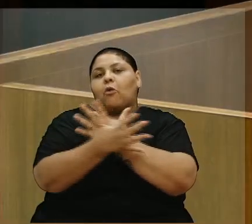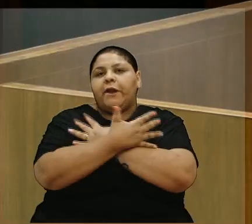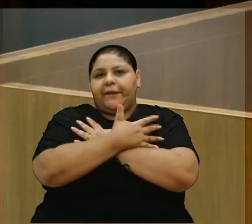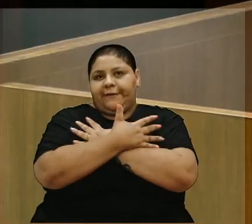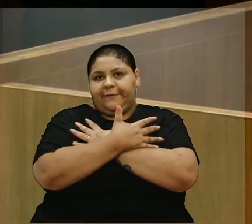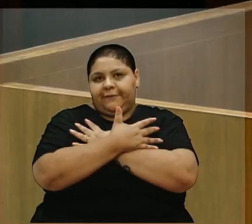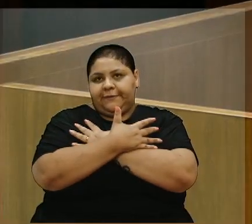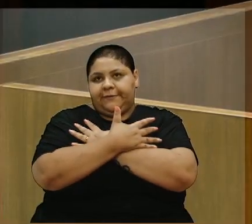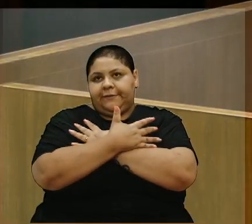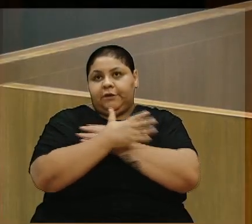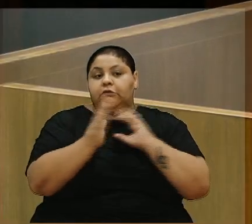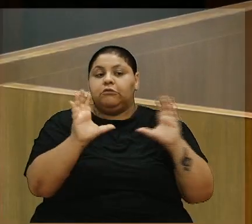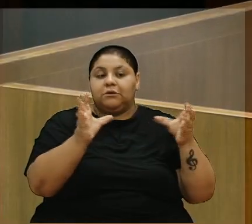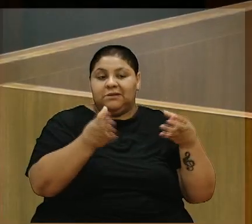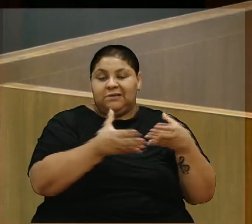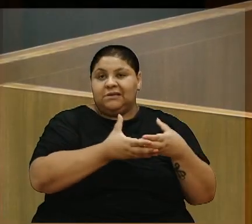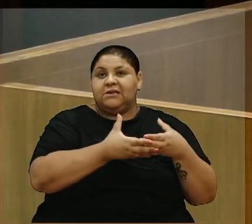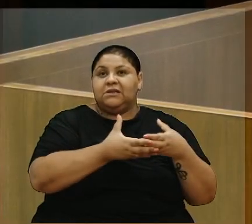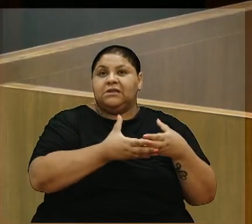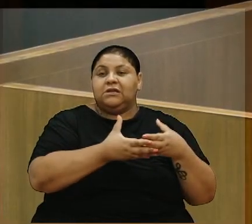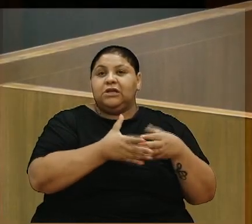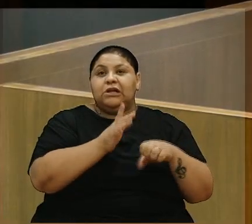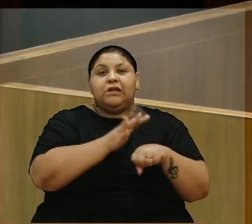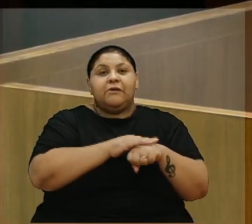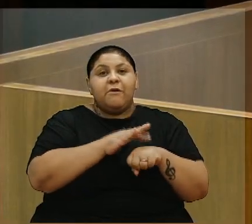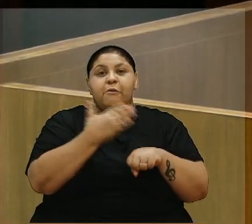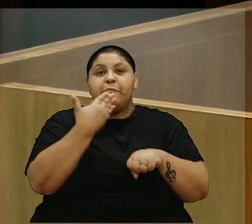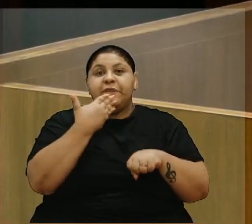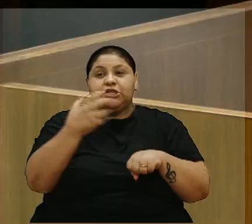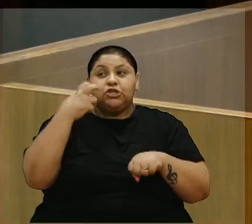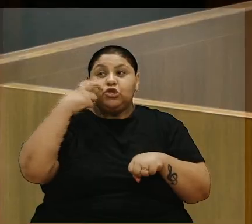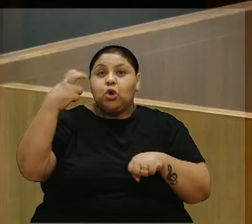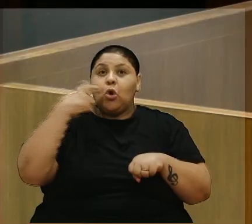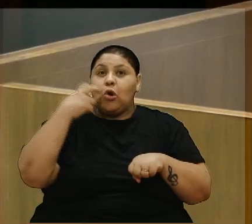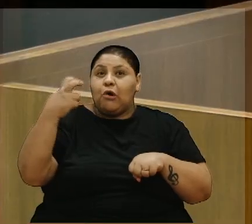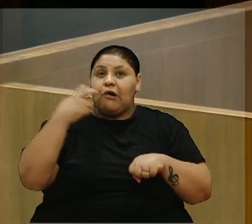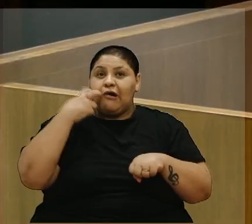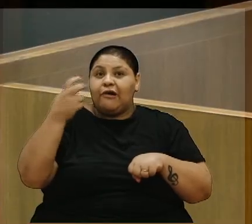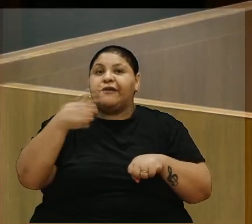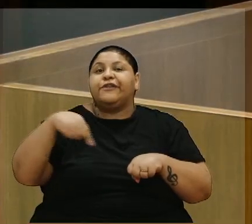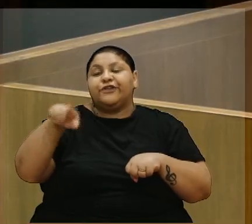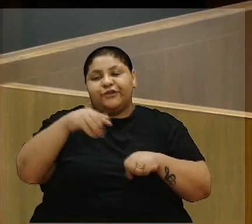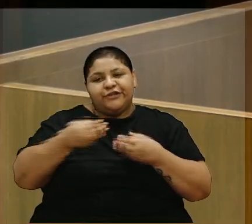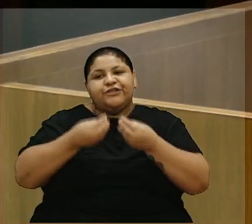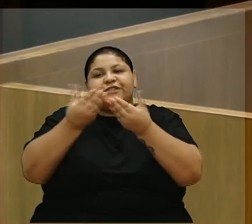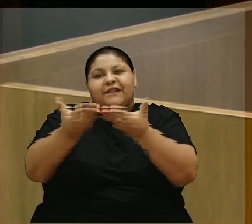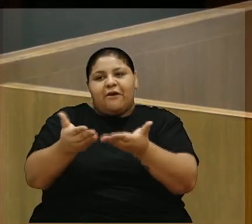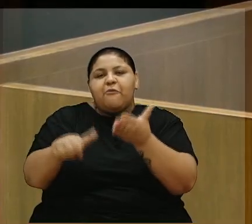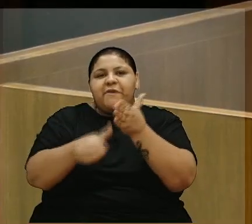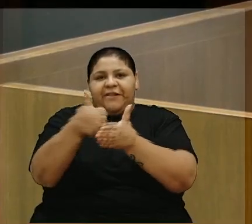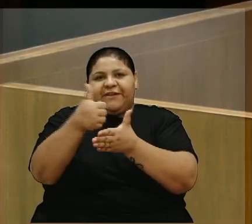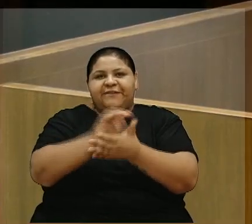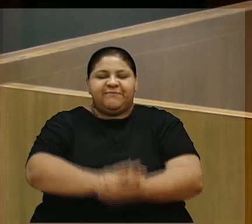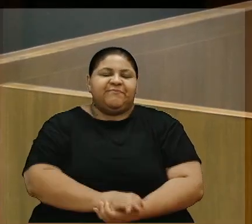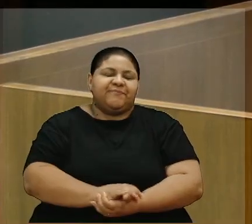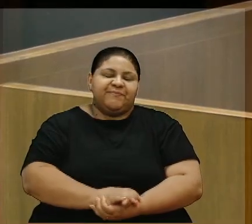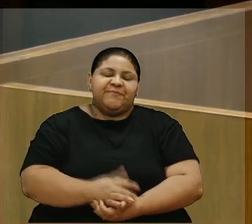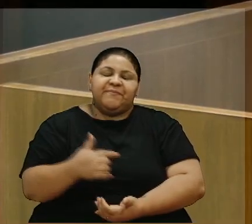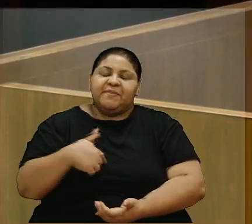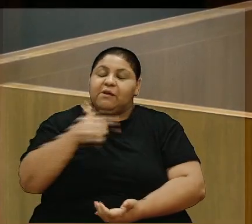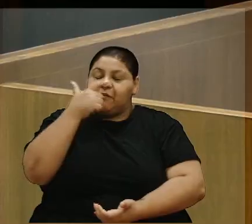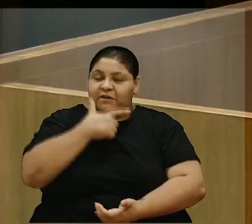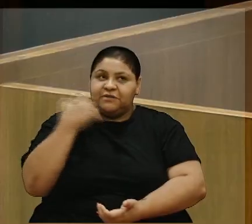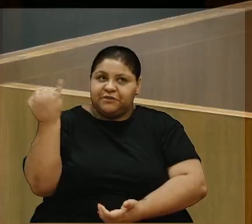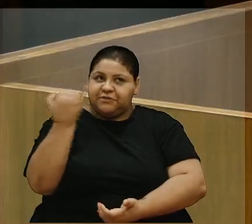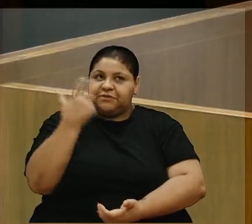É uma categoria que está adoecida, que está pedindo socorro, e, mesmo assim, nós damos o nosso melhor. Eu acho importante